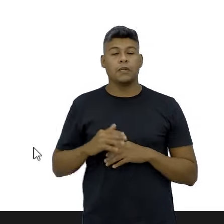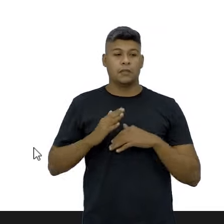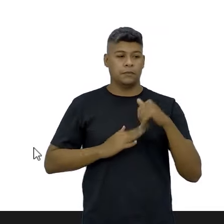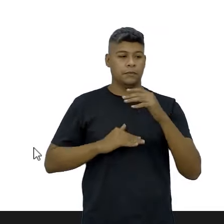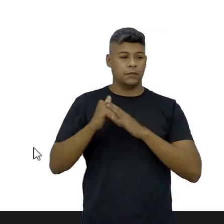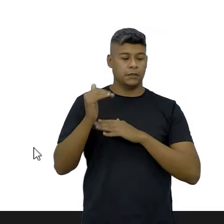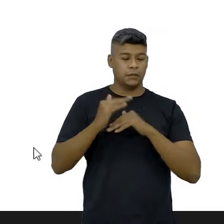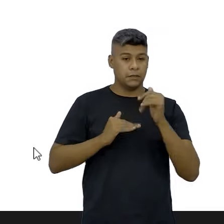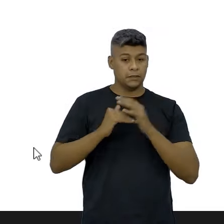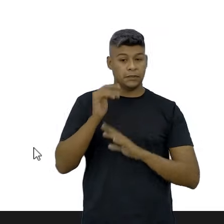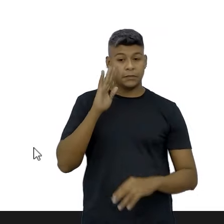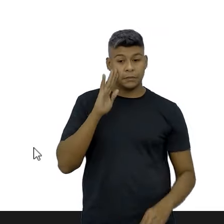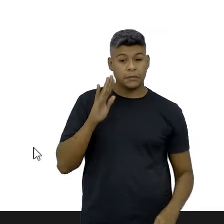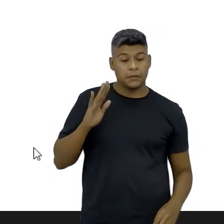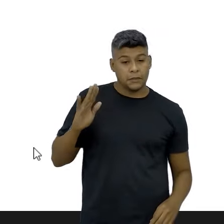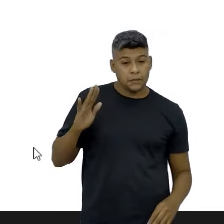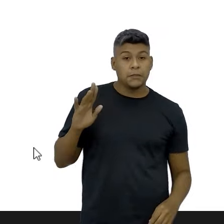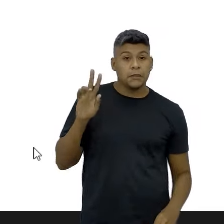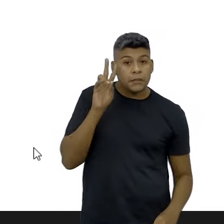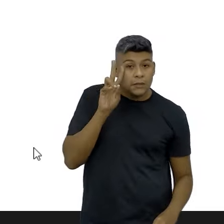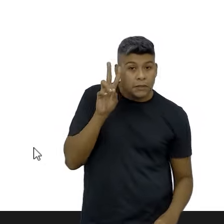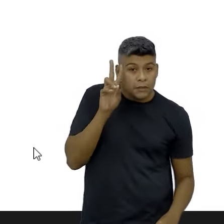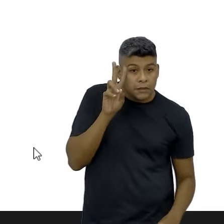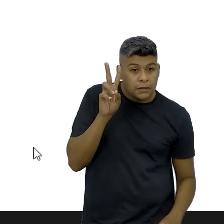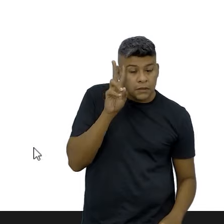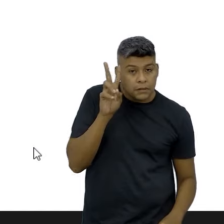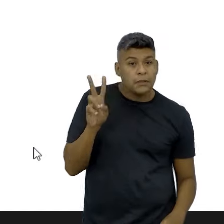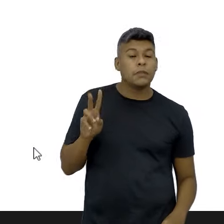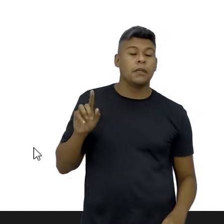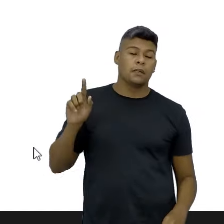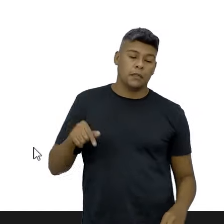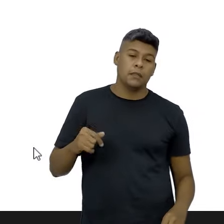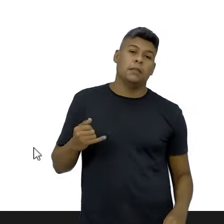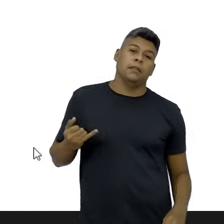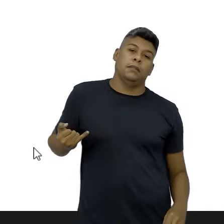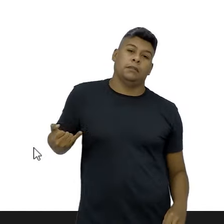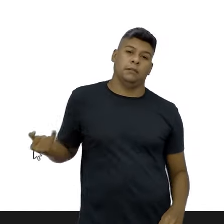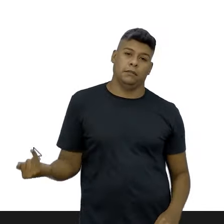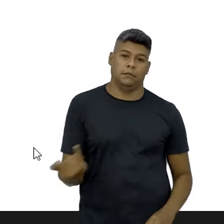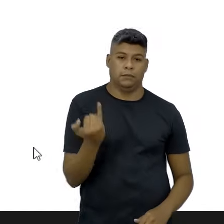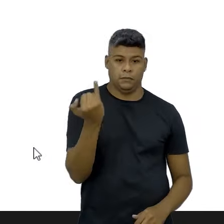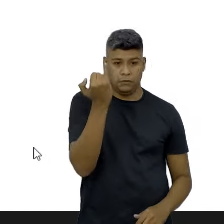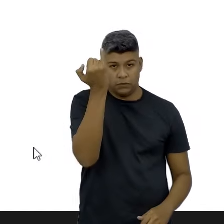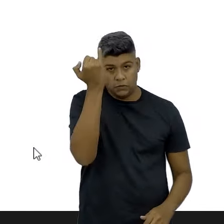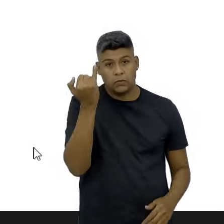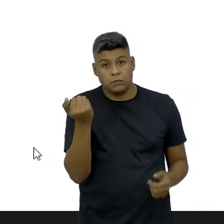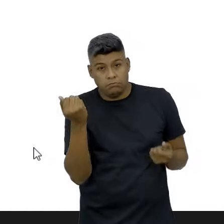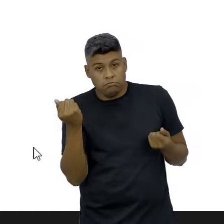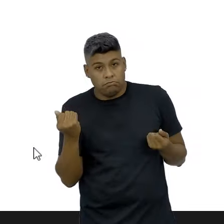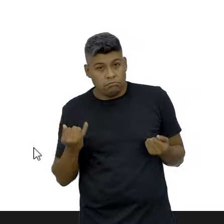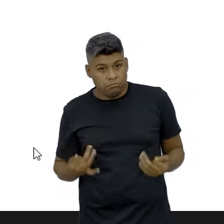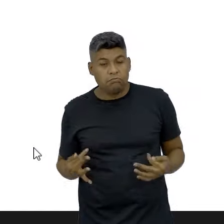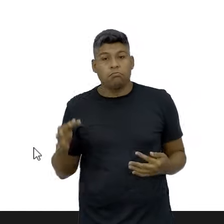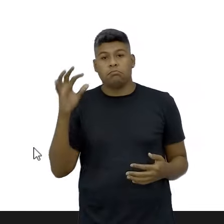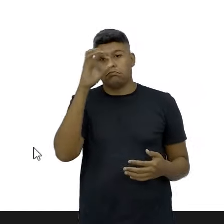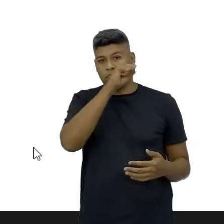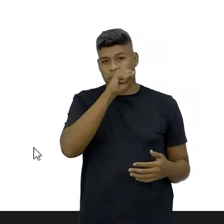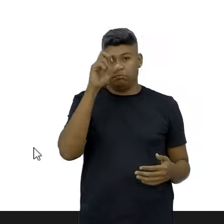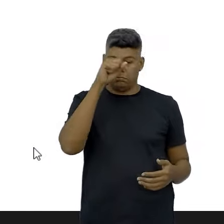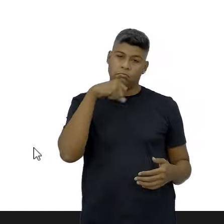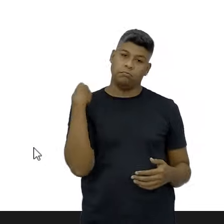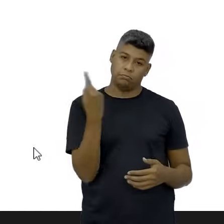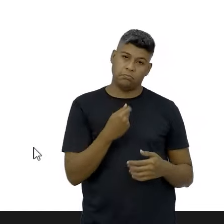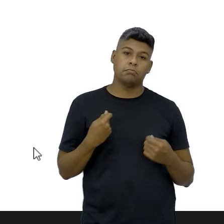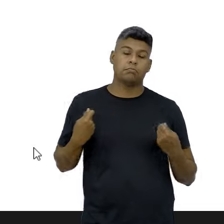habilidades essenciais, e resgatar o quanto ela é fundamental para definir as aprendizagens que nós